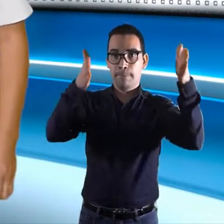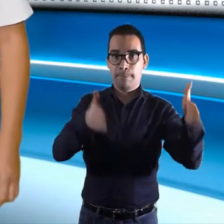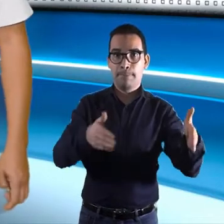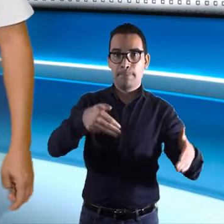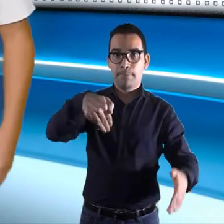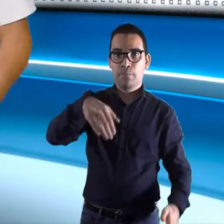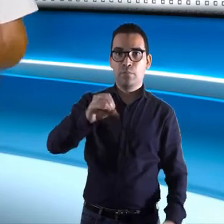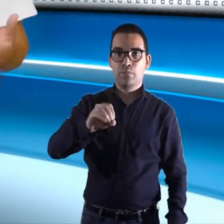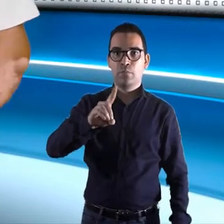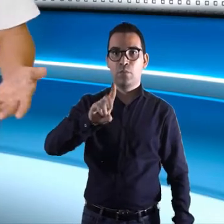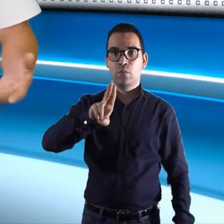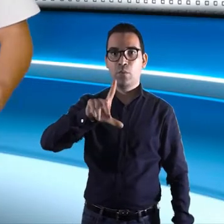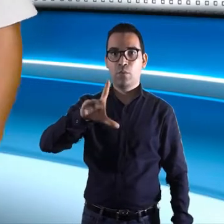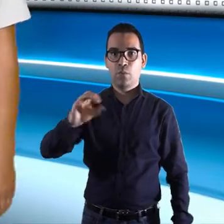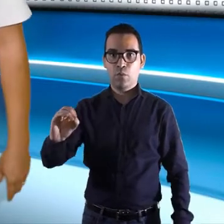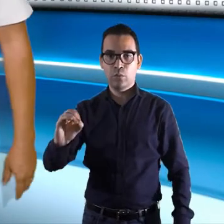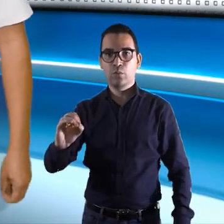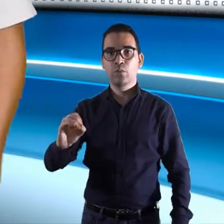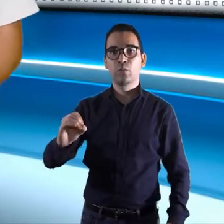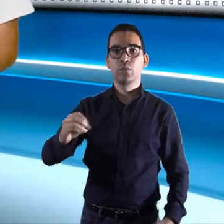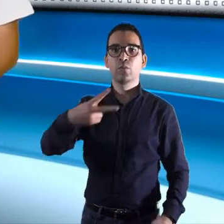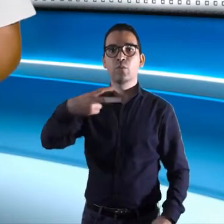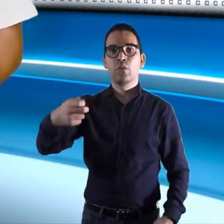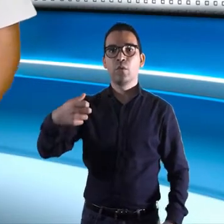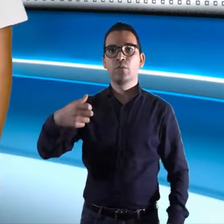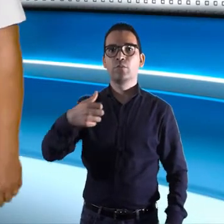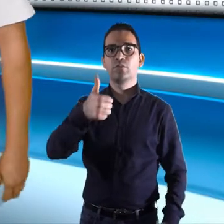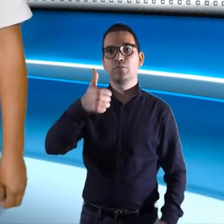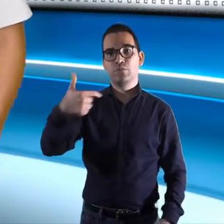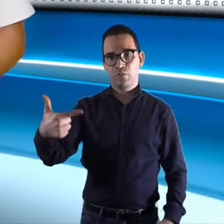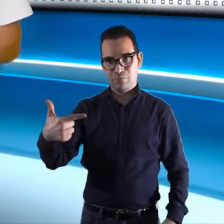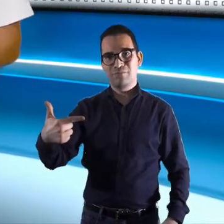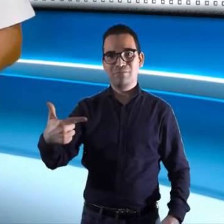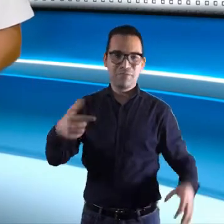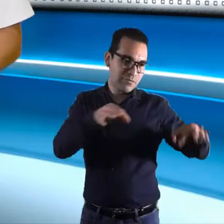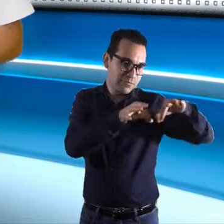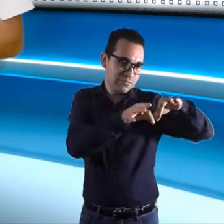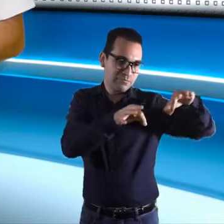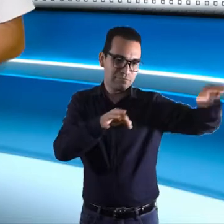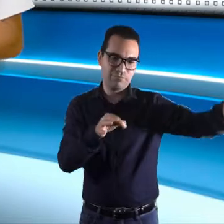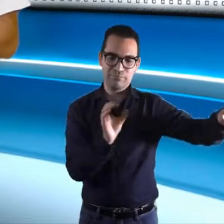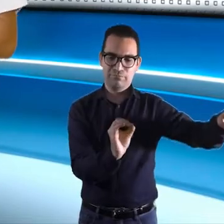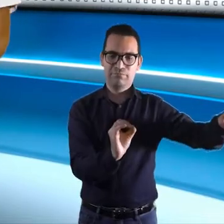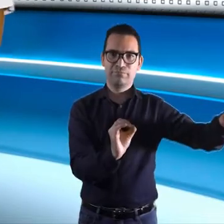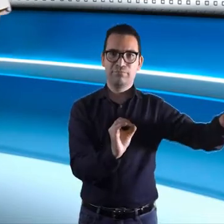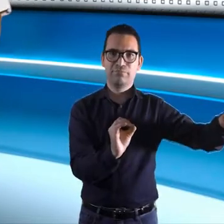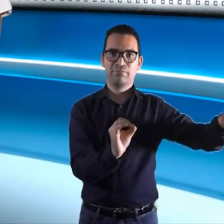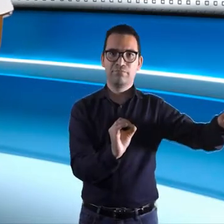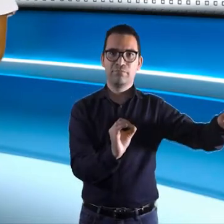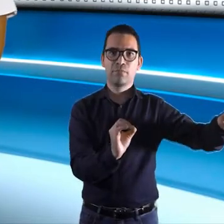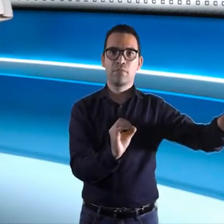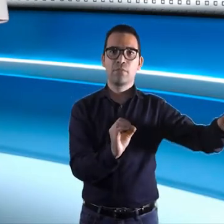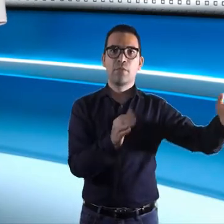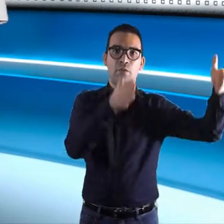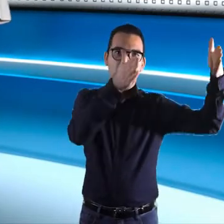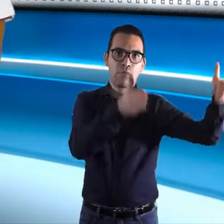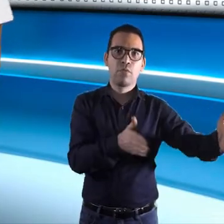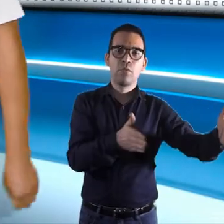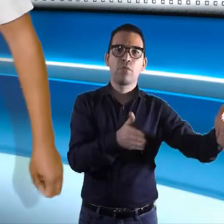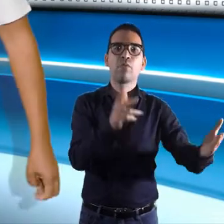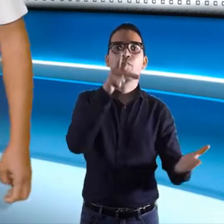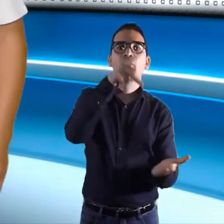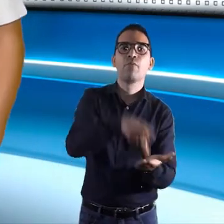12 negativo. E qual é a distância? 12. Então, o módulo ou valor absoluto de